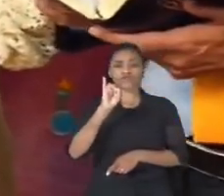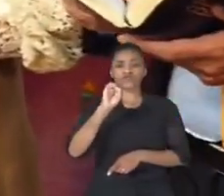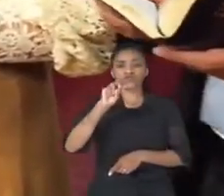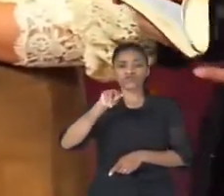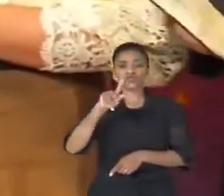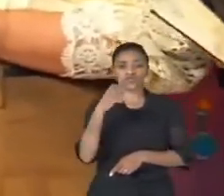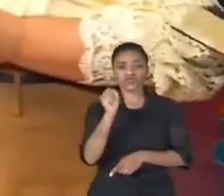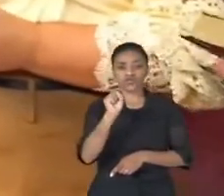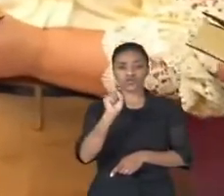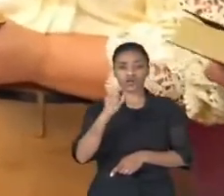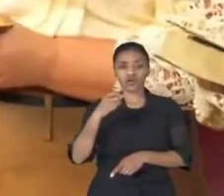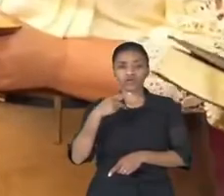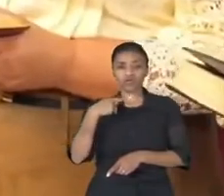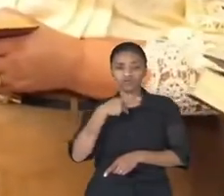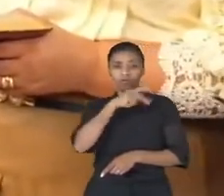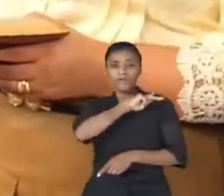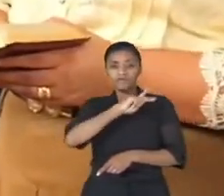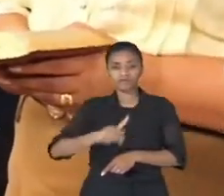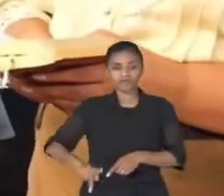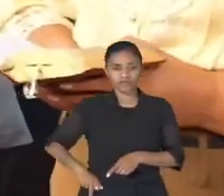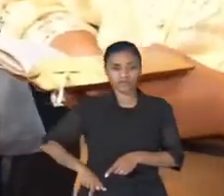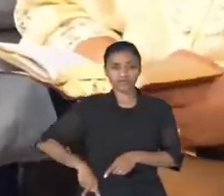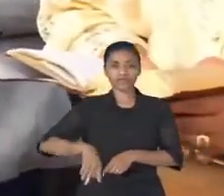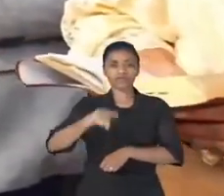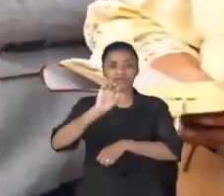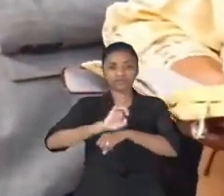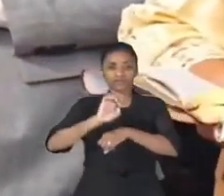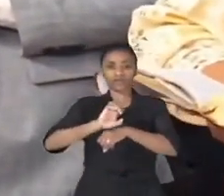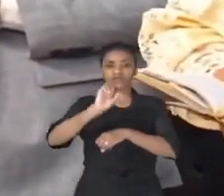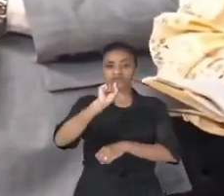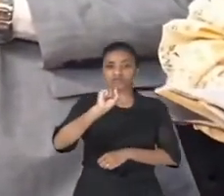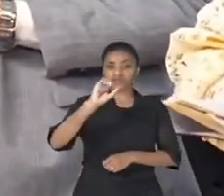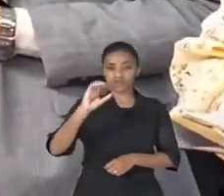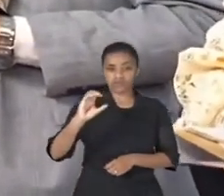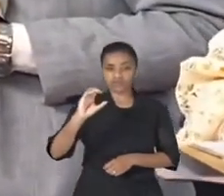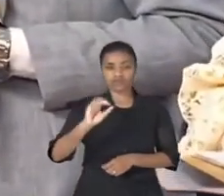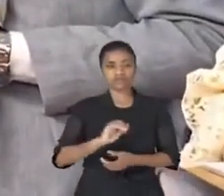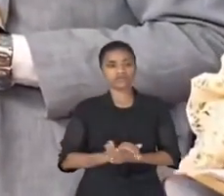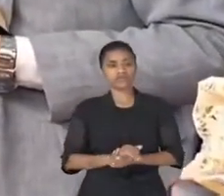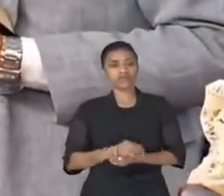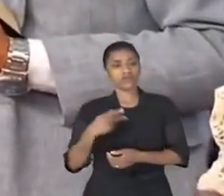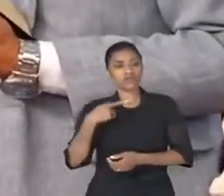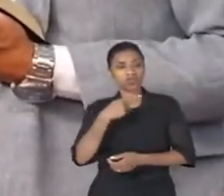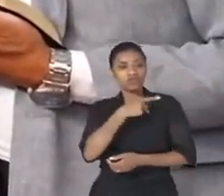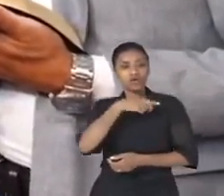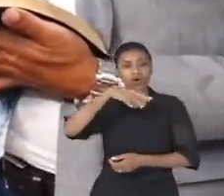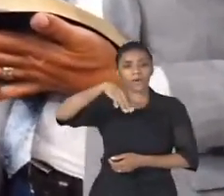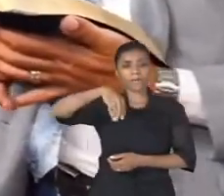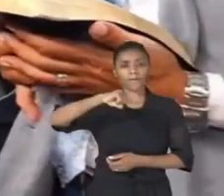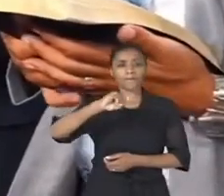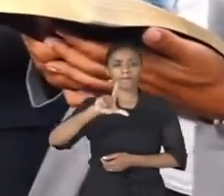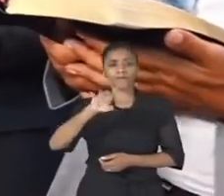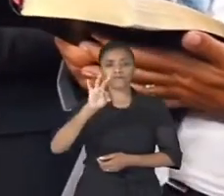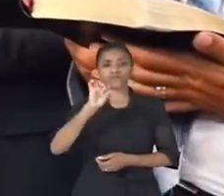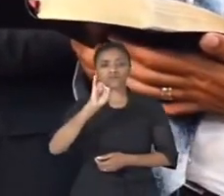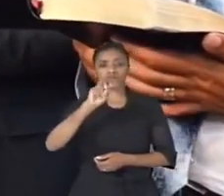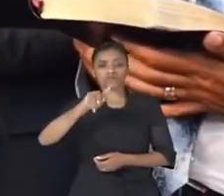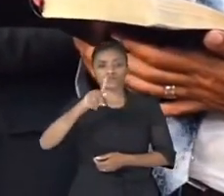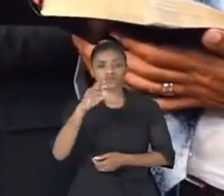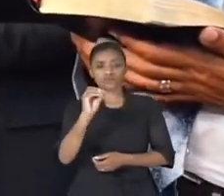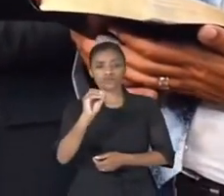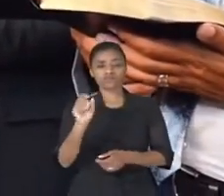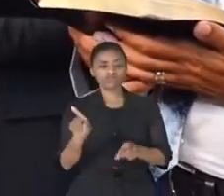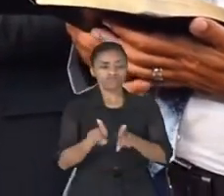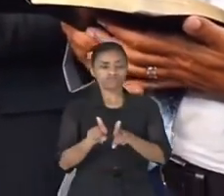Estado de Santa Catarina. Ele só deixa a gente chamar ele assim porque a gente é amigo, né? Pastor Niltinho, depois dos Gideões, foi o primeiro a me trazer no